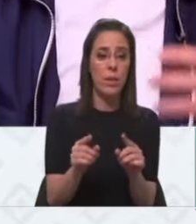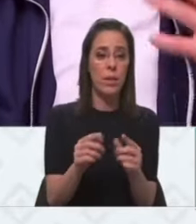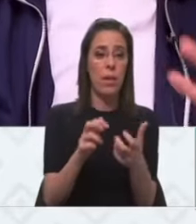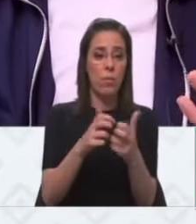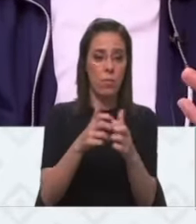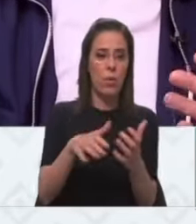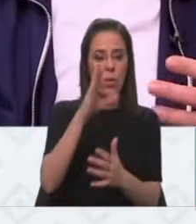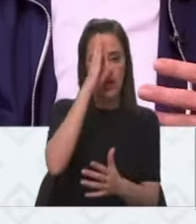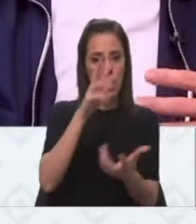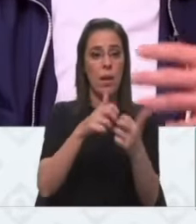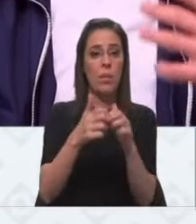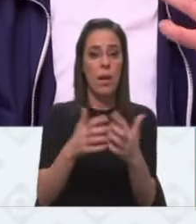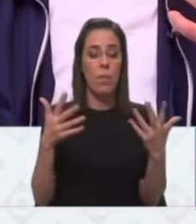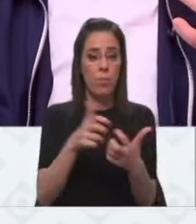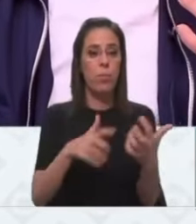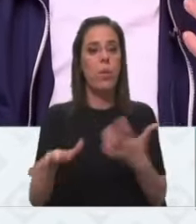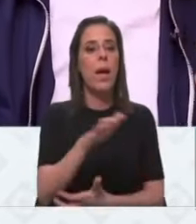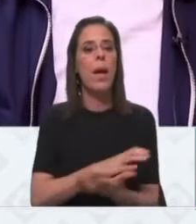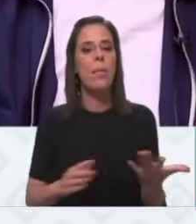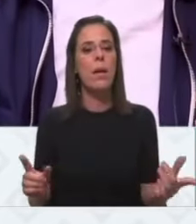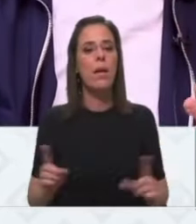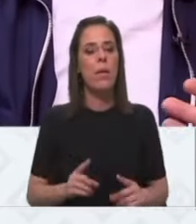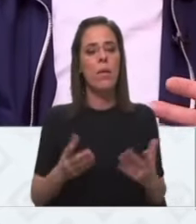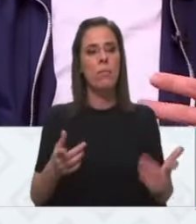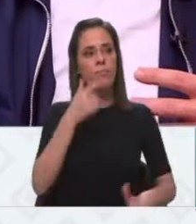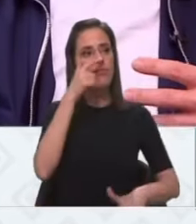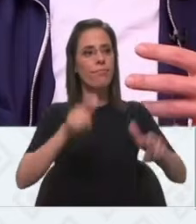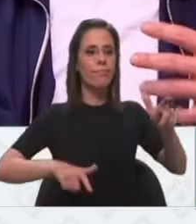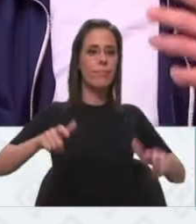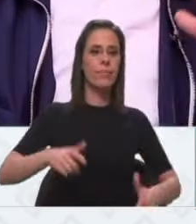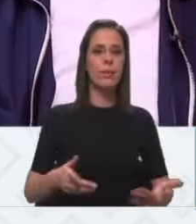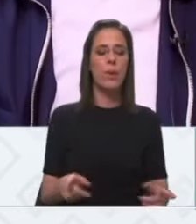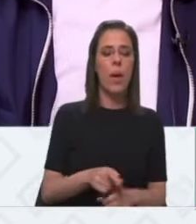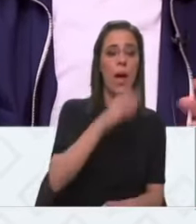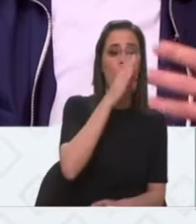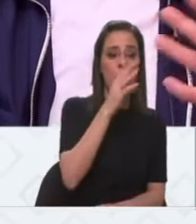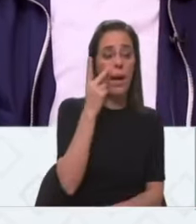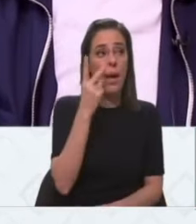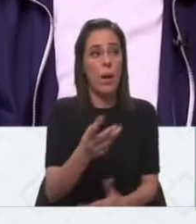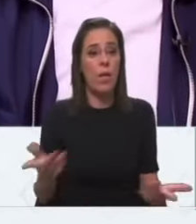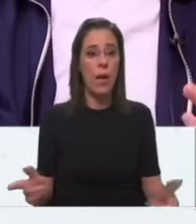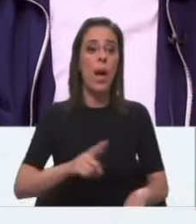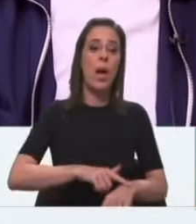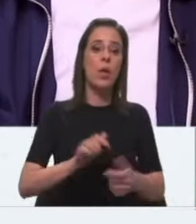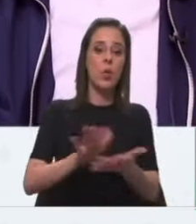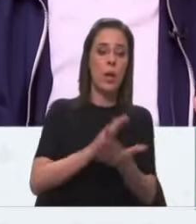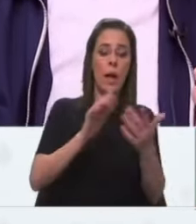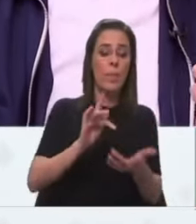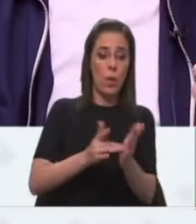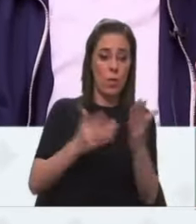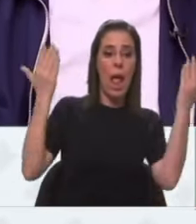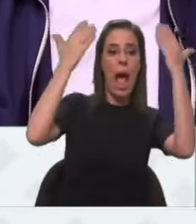polémica, eu sabia que iria criar polémica. Claro. Não é uma coisa que as pessoas estejam habituadas a ver, muito menos no horário nobre, em televisão.